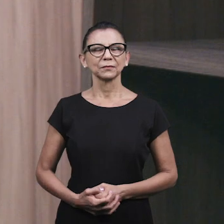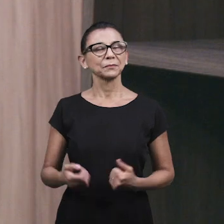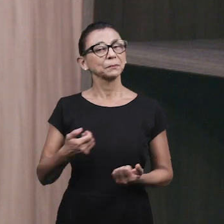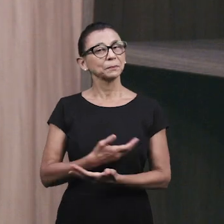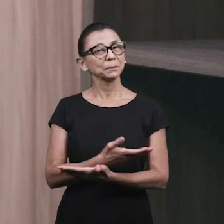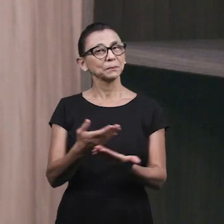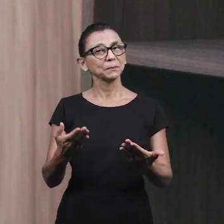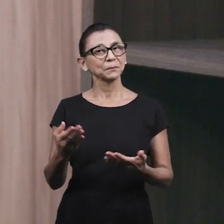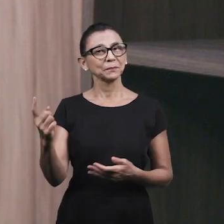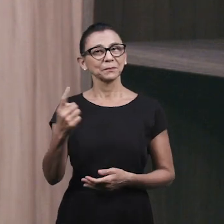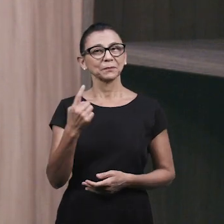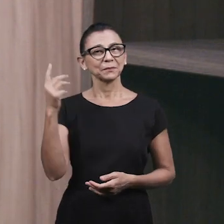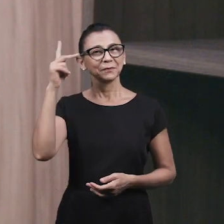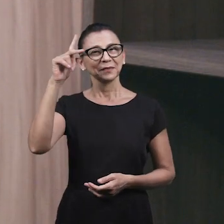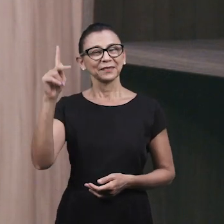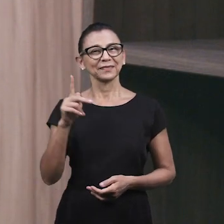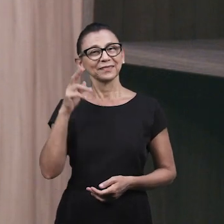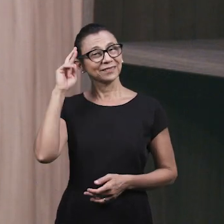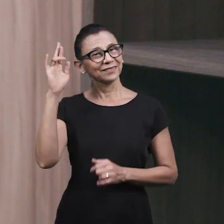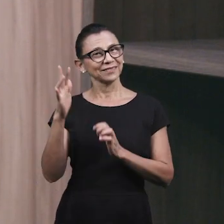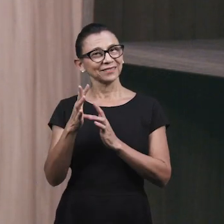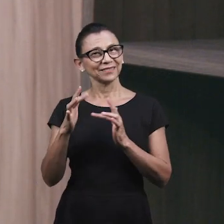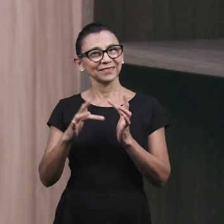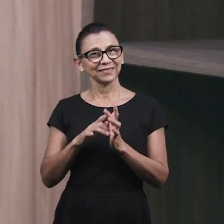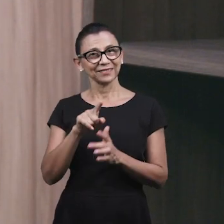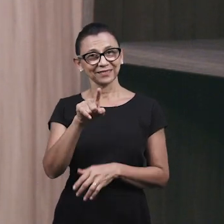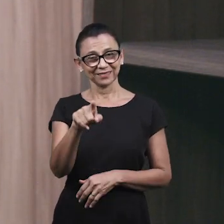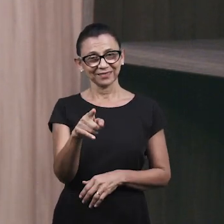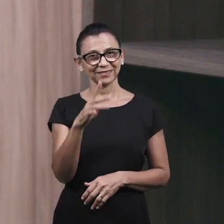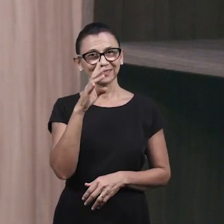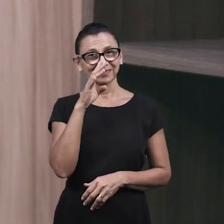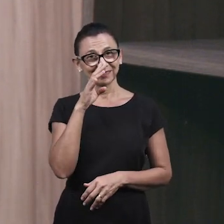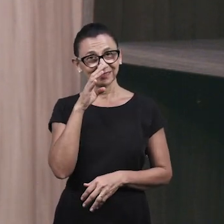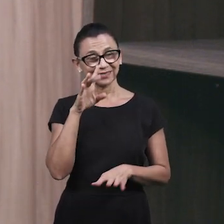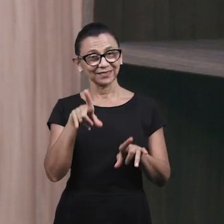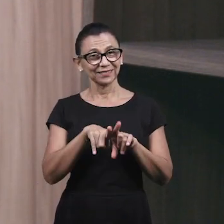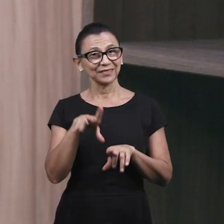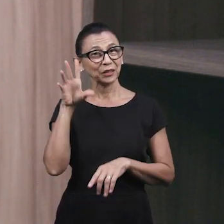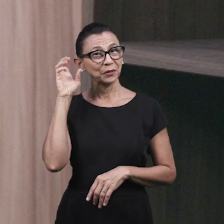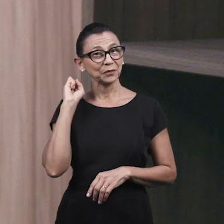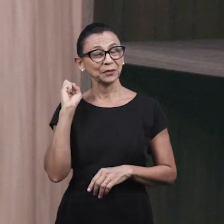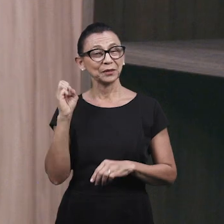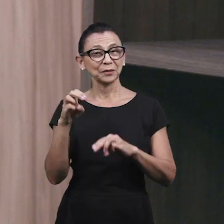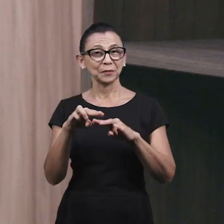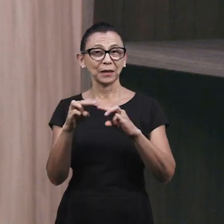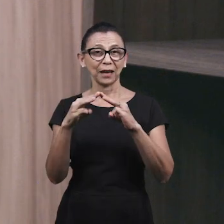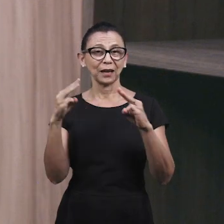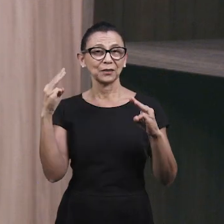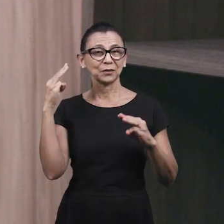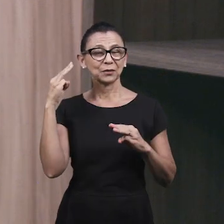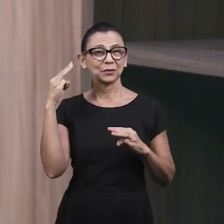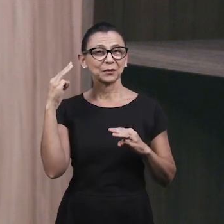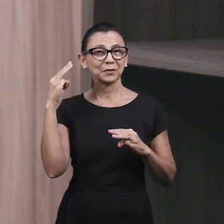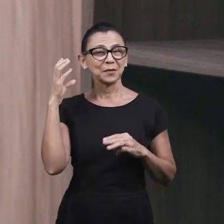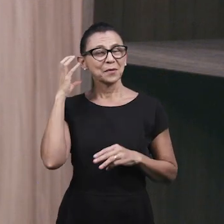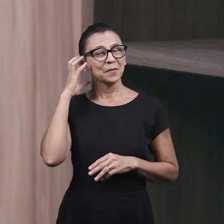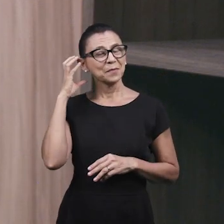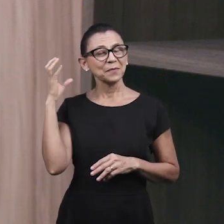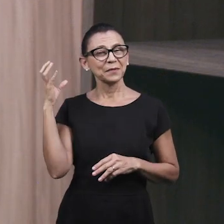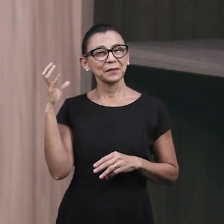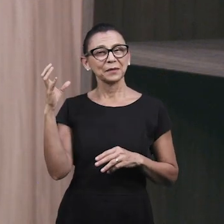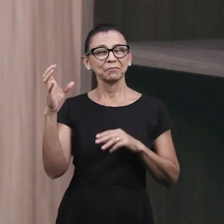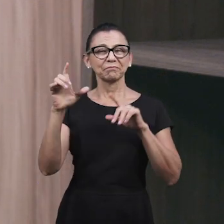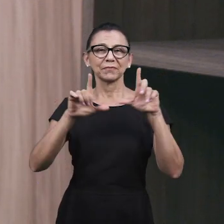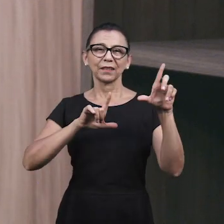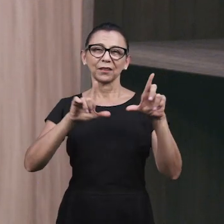Eu saúdo com a paz do Senhor Jesus a você que está nos assistindo, nos ouvindo pela Rádio Manaim, nos assistindo pela TV Web